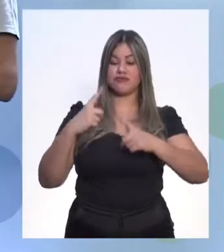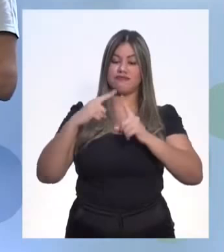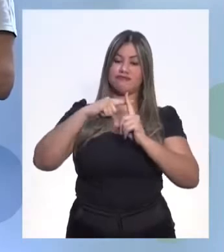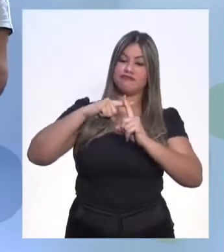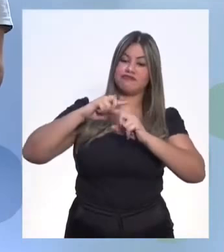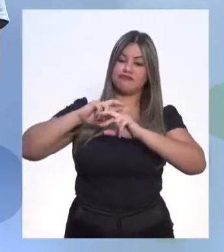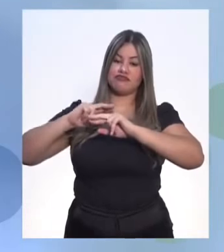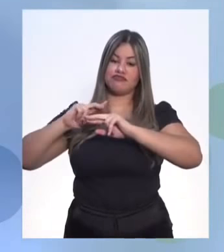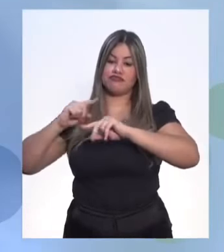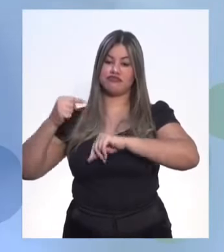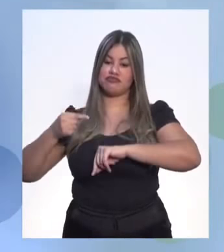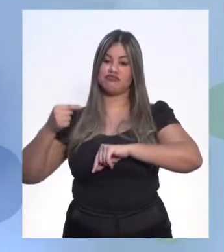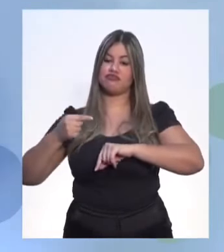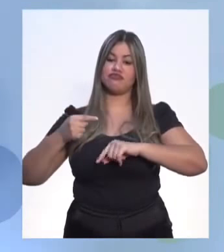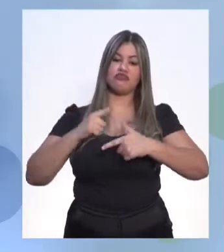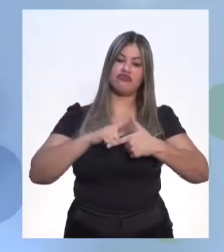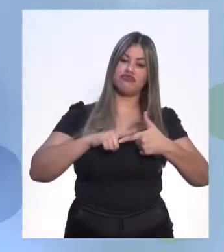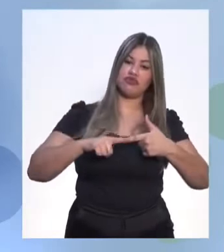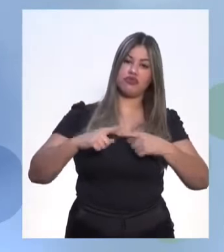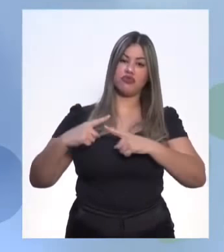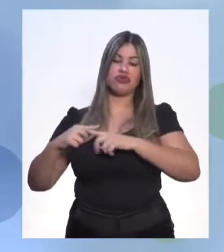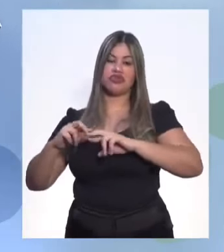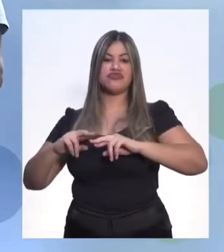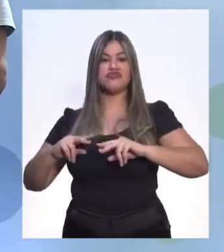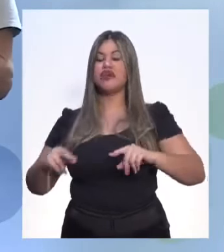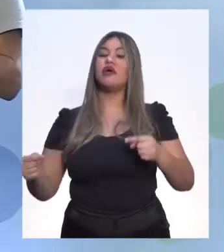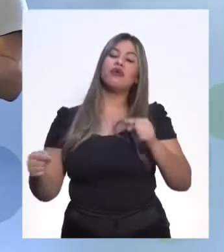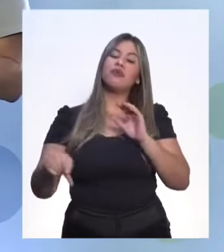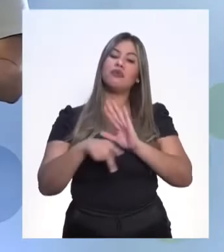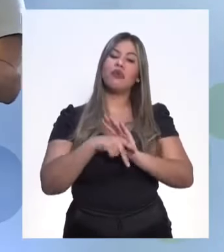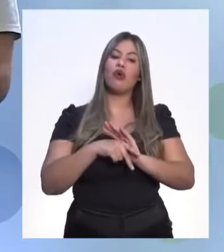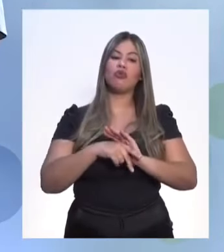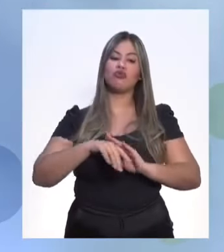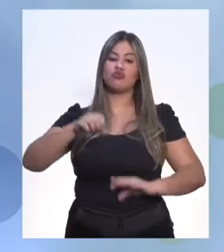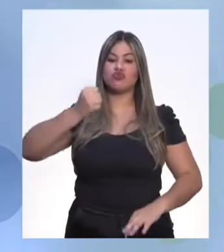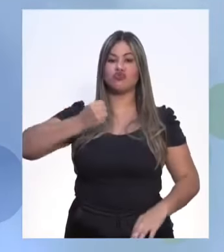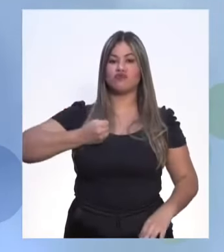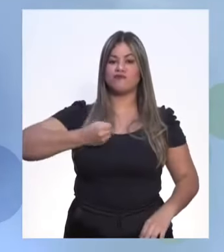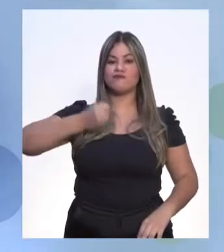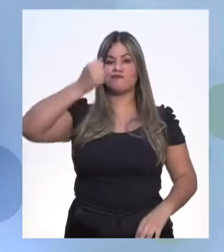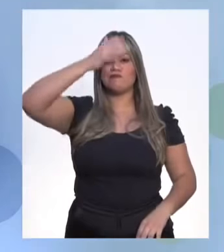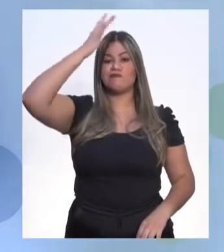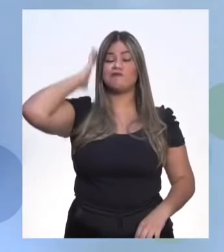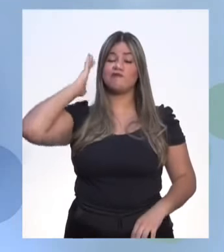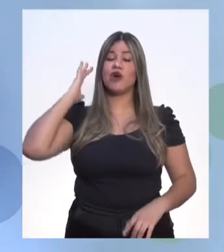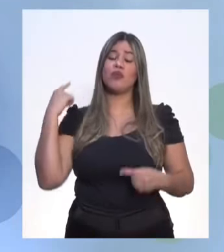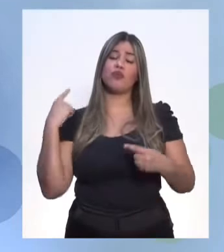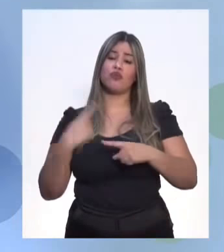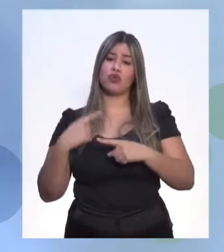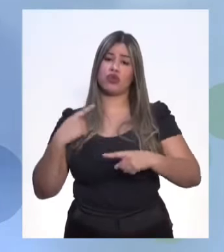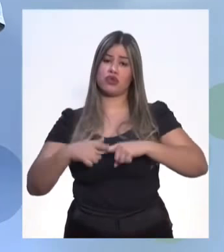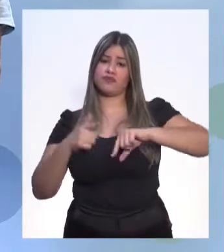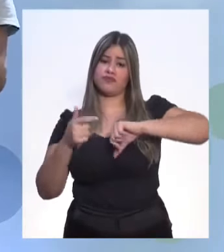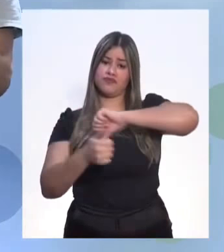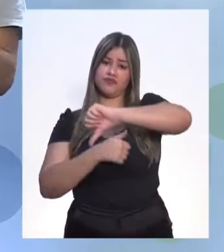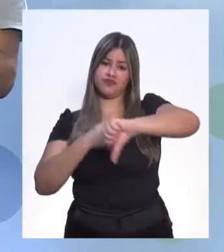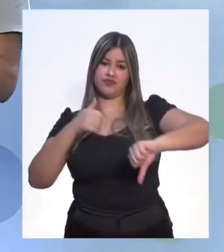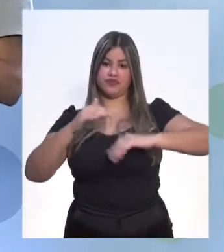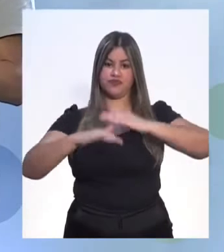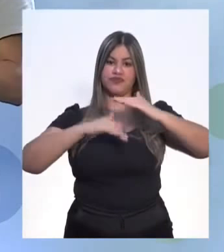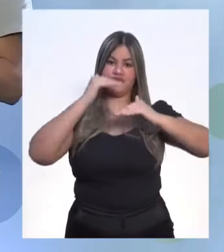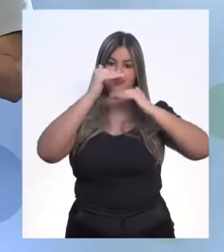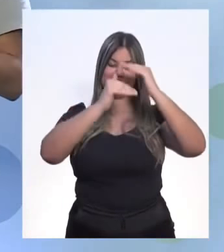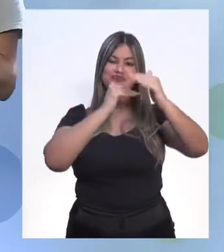a extremamente importante não não haveria esse desenvolvimento dos algarismos que a gente tem hoje se naturalmente não houvesse outras civilizações